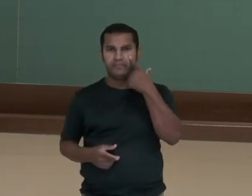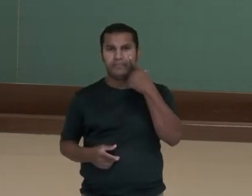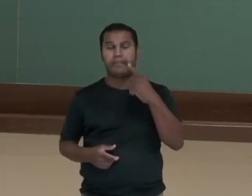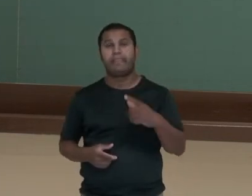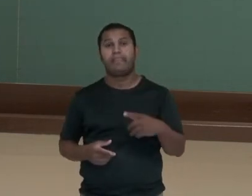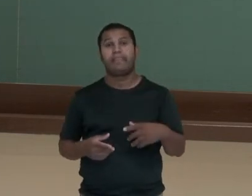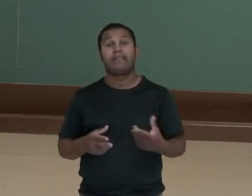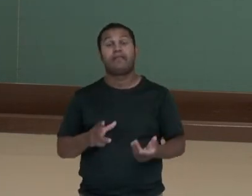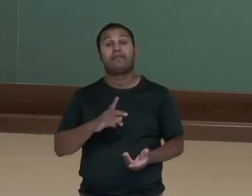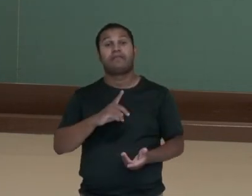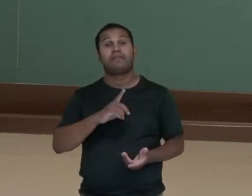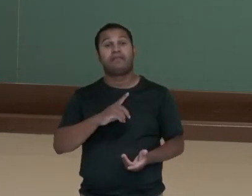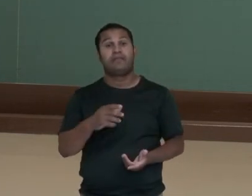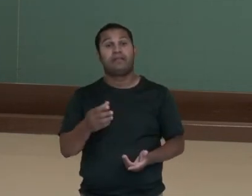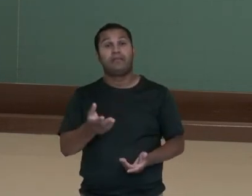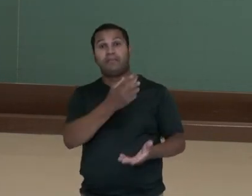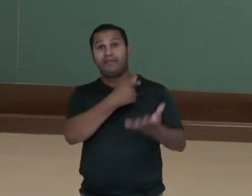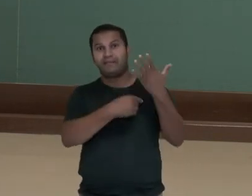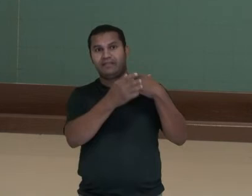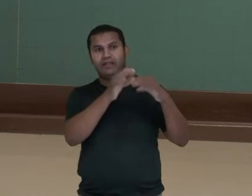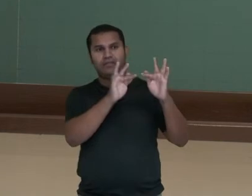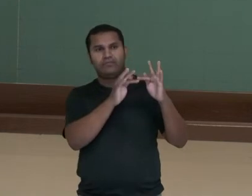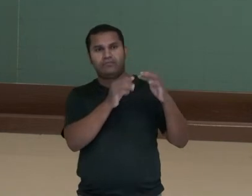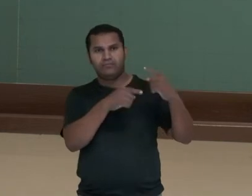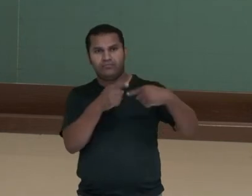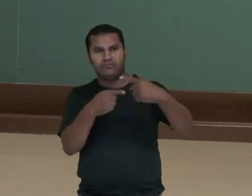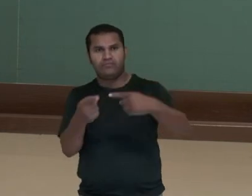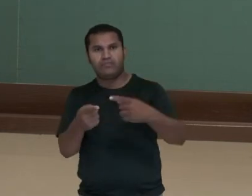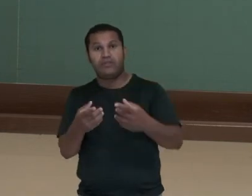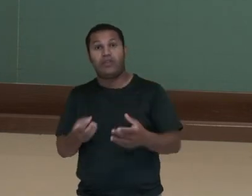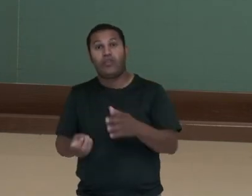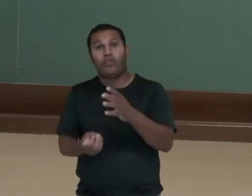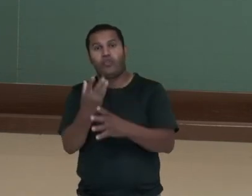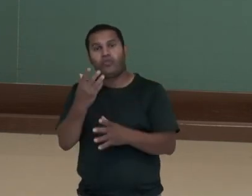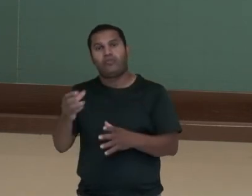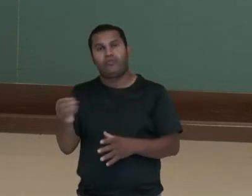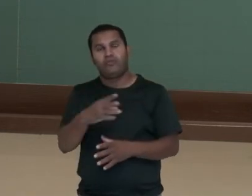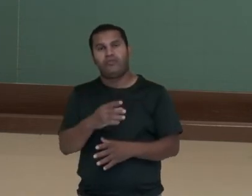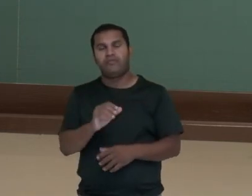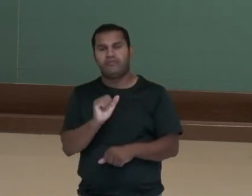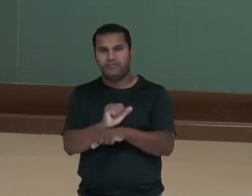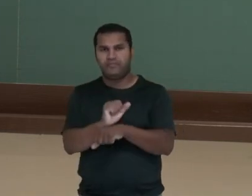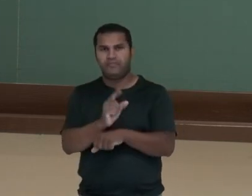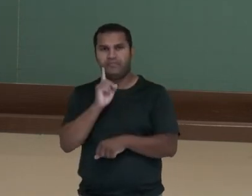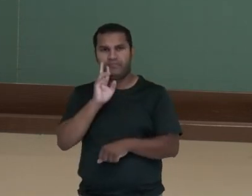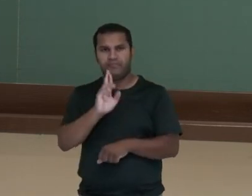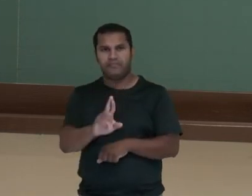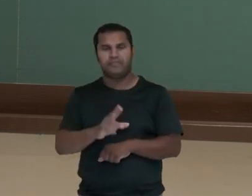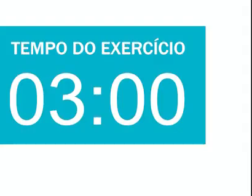serem eliminadas da população? Vou dar um tempinho para vocês pensarem, eu já volto com a resposta.